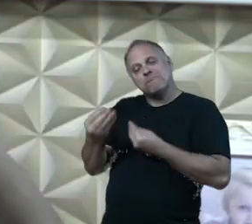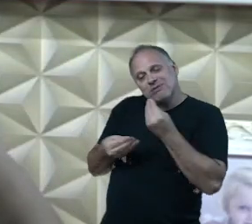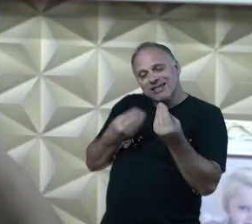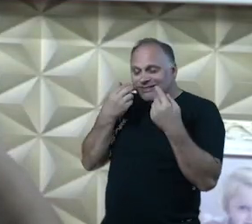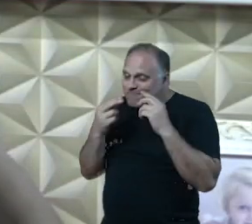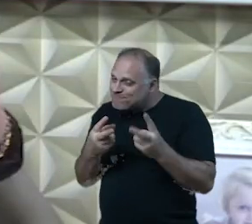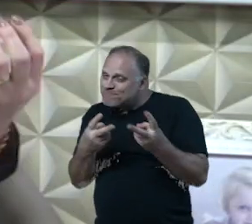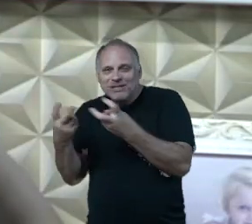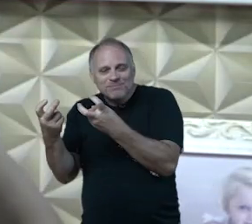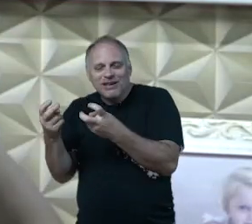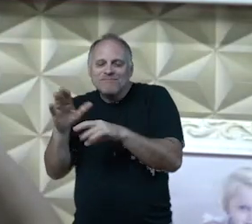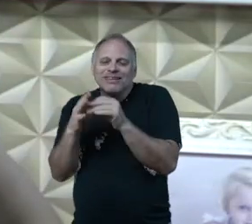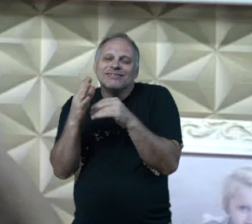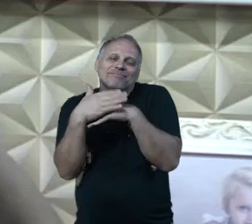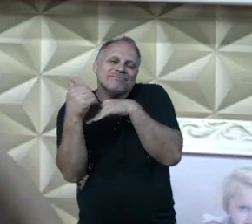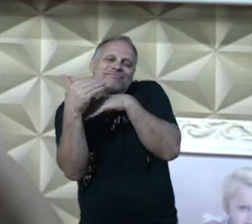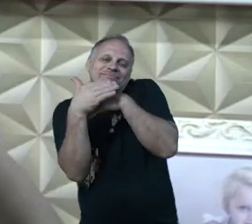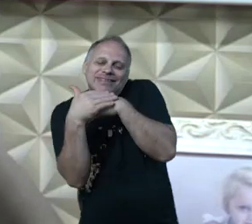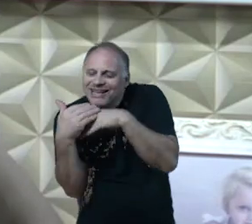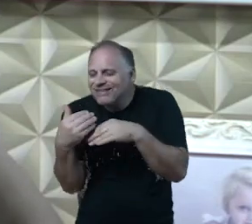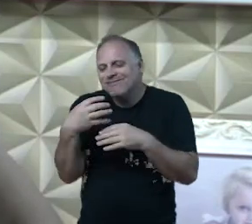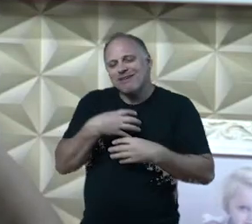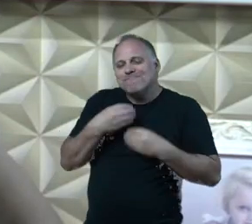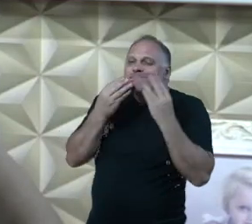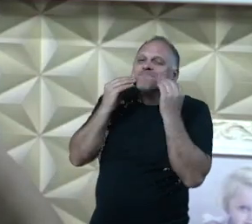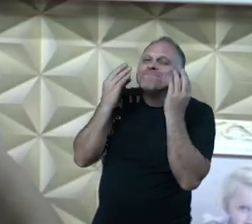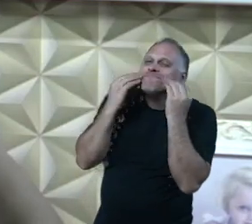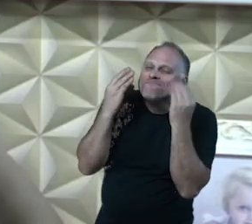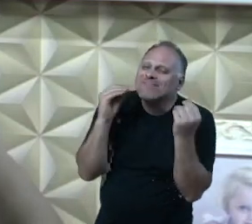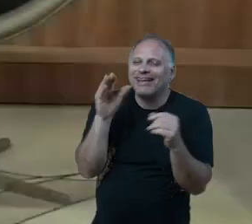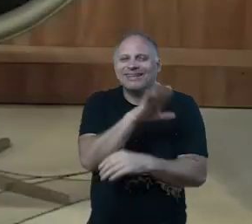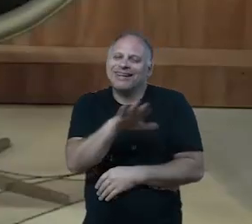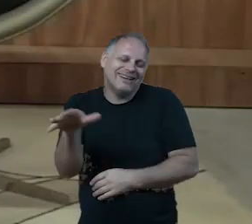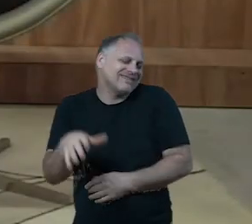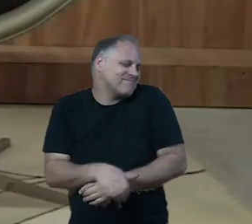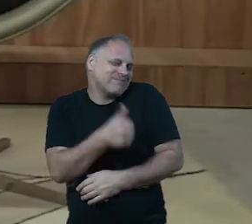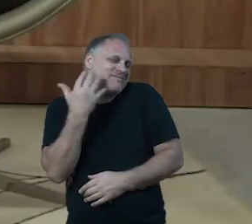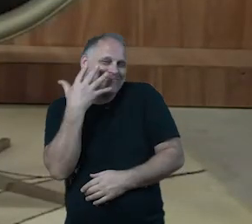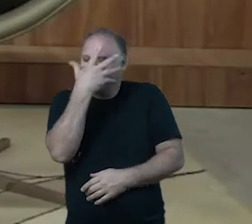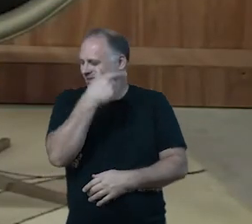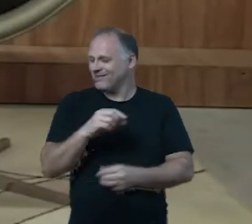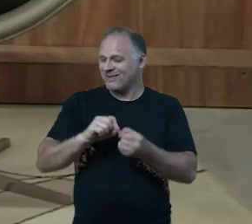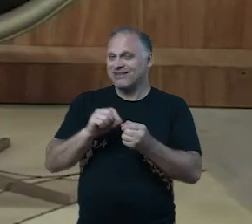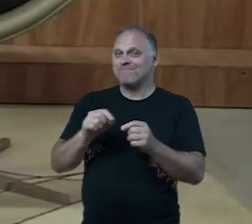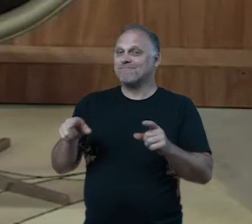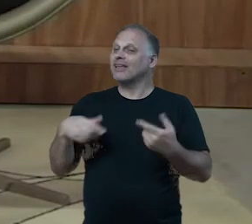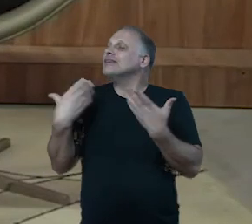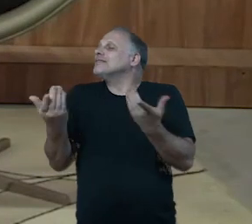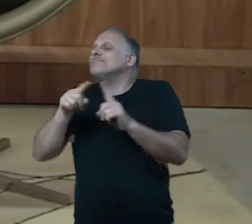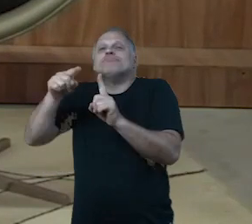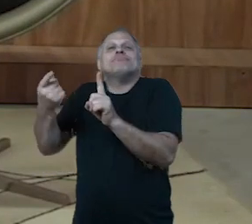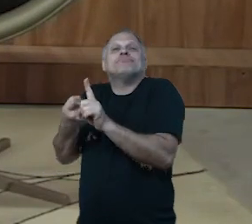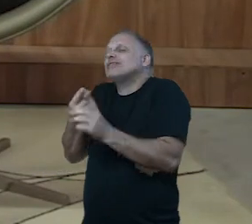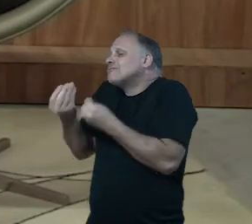e desse olhar mais mimoso, assim, e acolhedor, mãe, filho, assim. De crianças, e, né, de sempre mãe. Gostei muito. Gestantes,